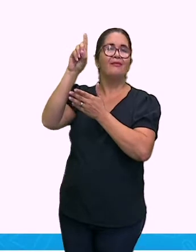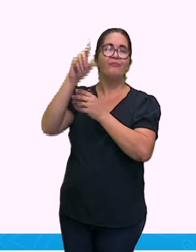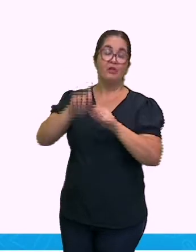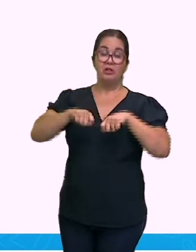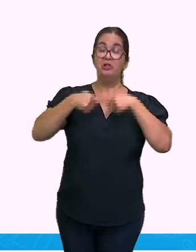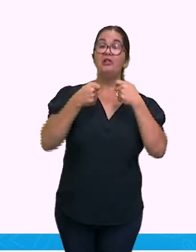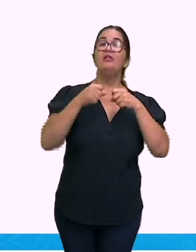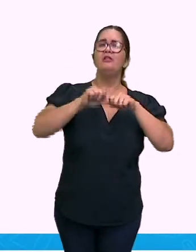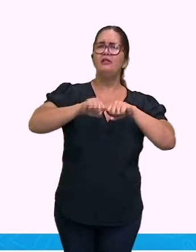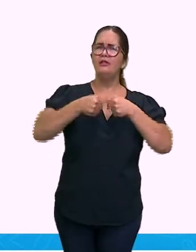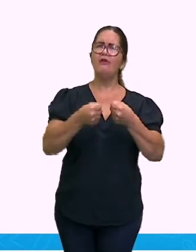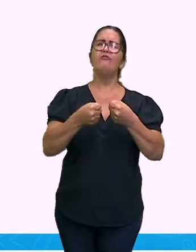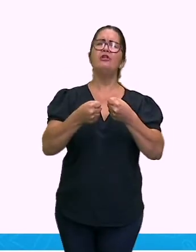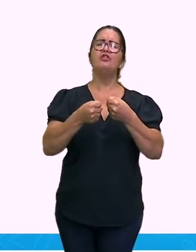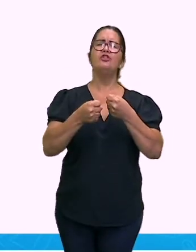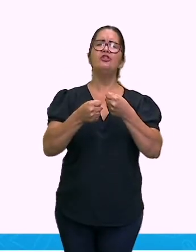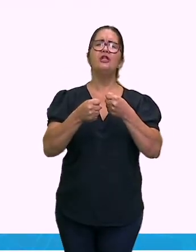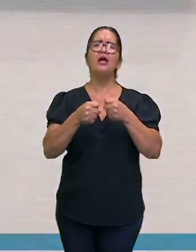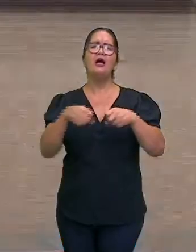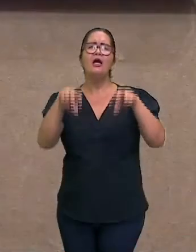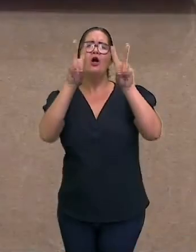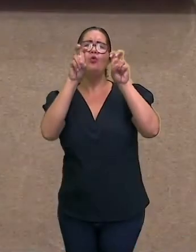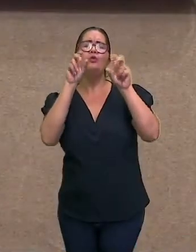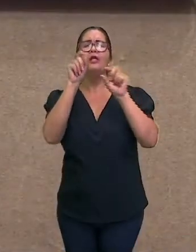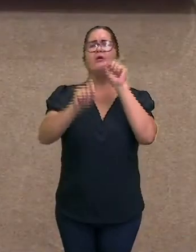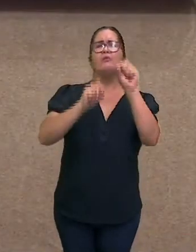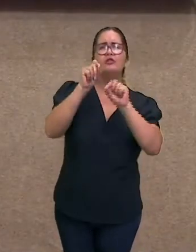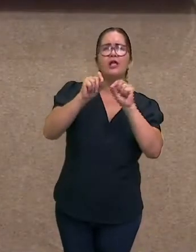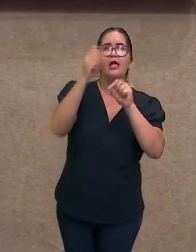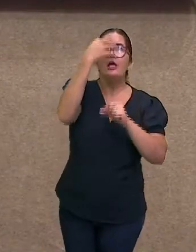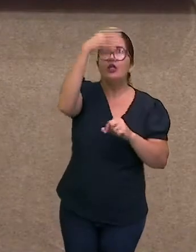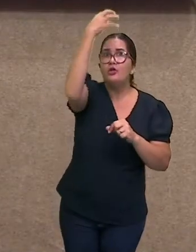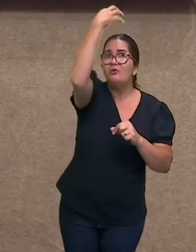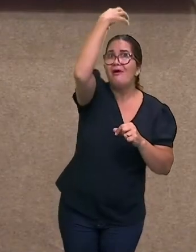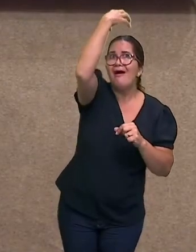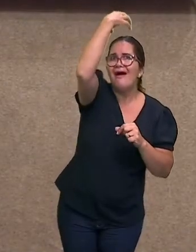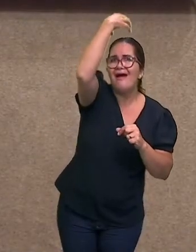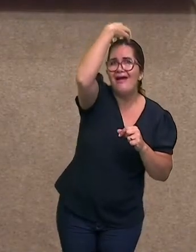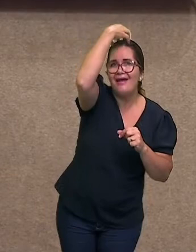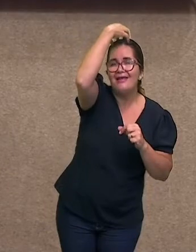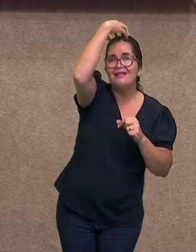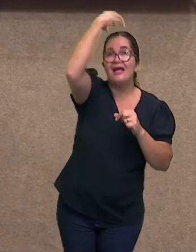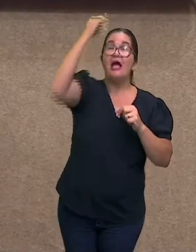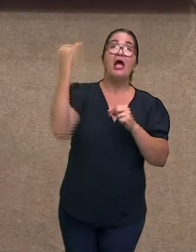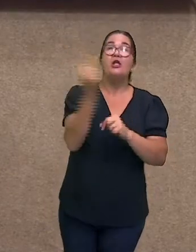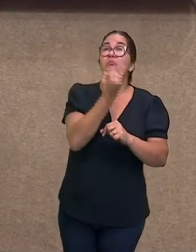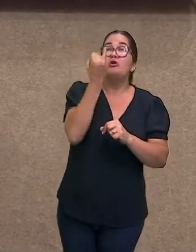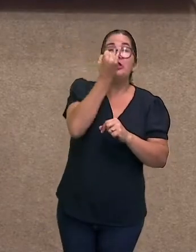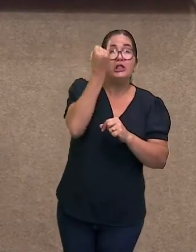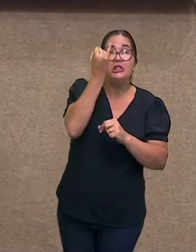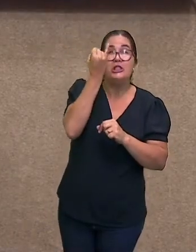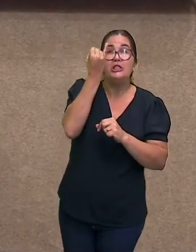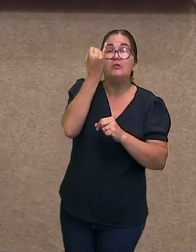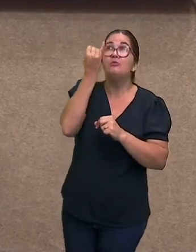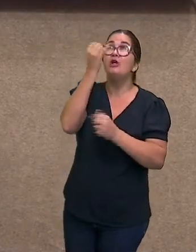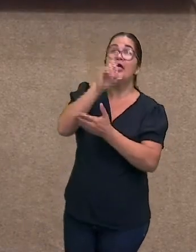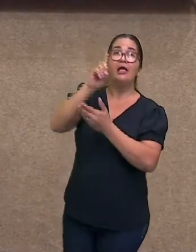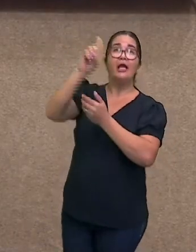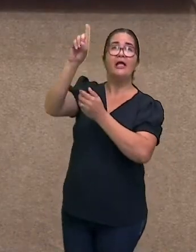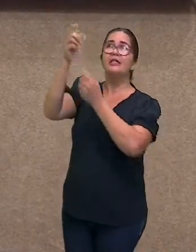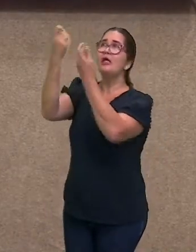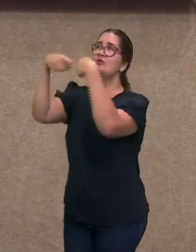argumento que o governo estava dividido e que os reis recebiam seu poder de Deus, sendo o poder